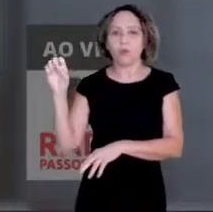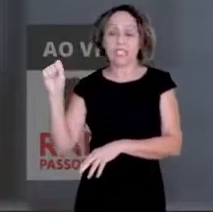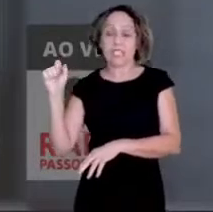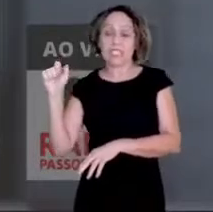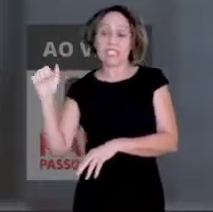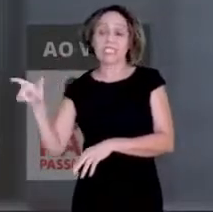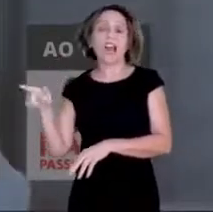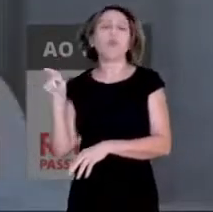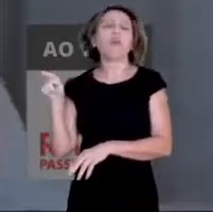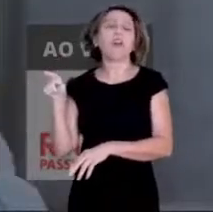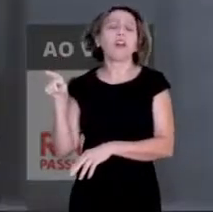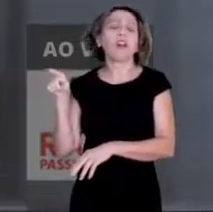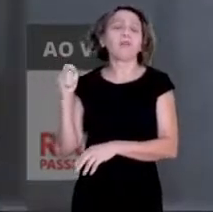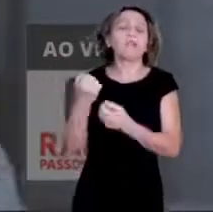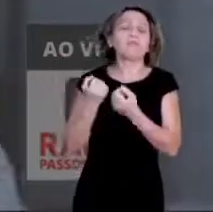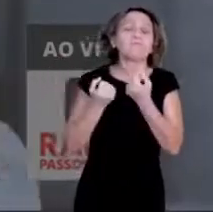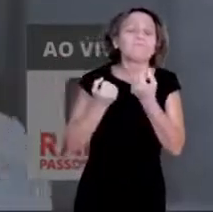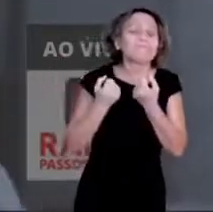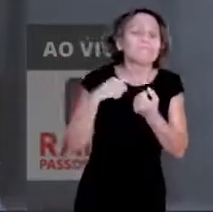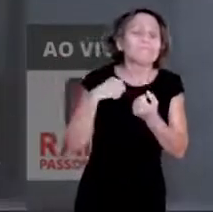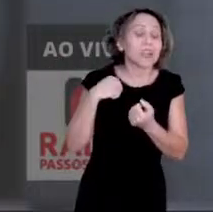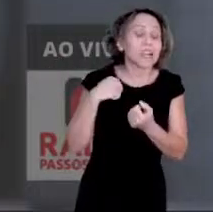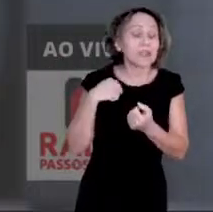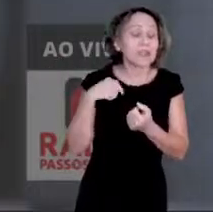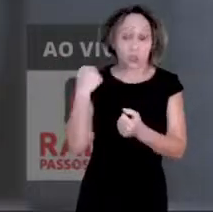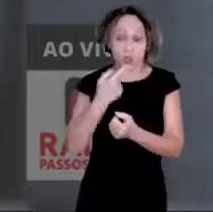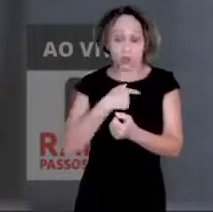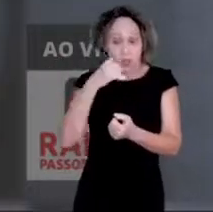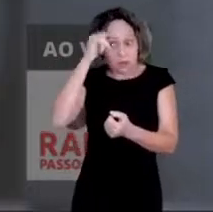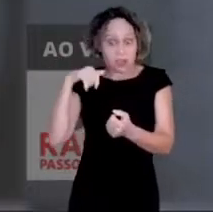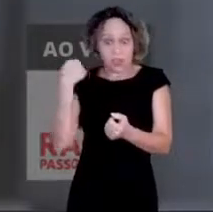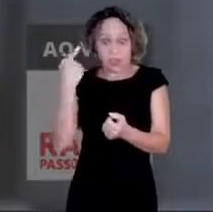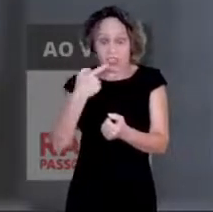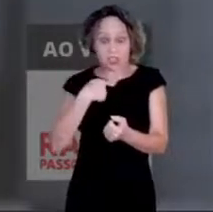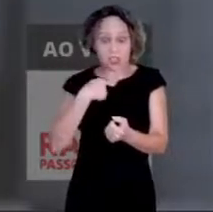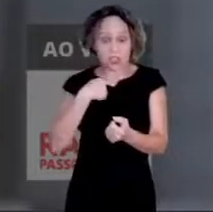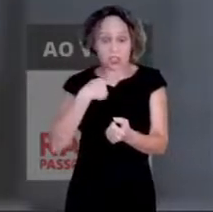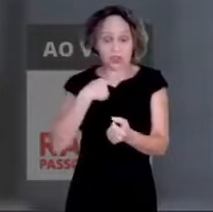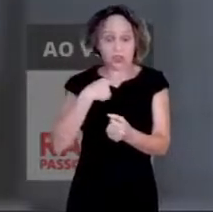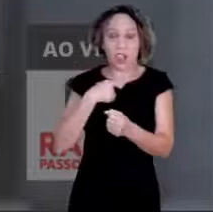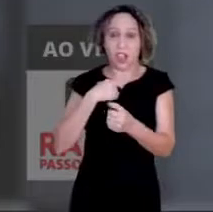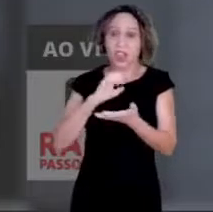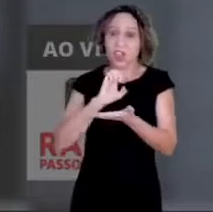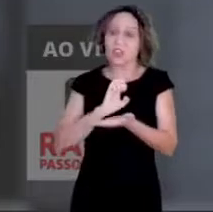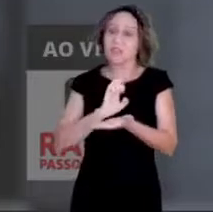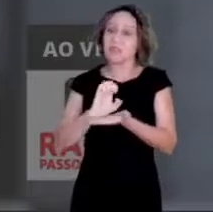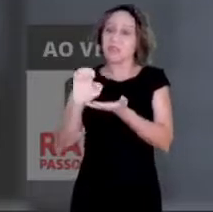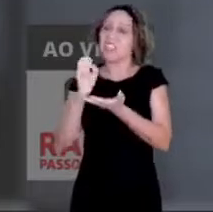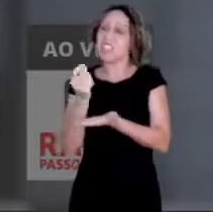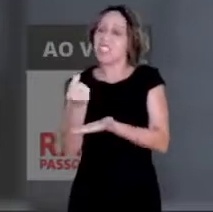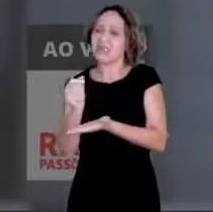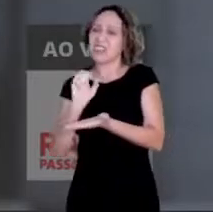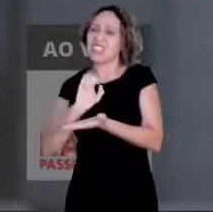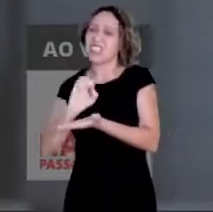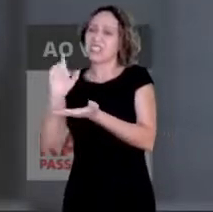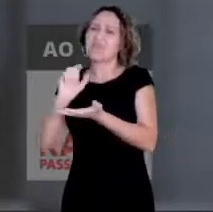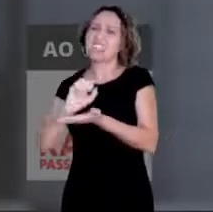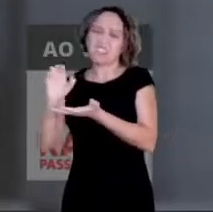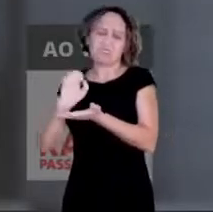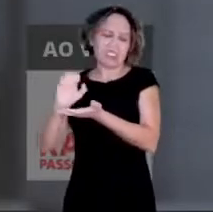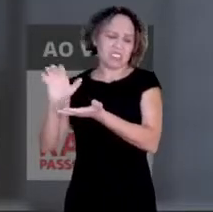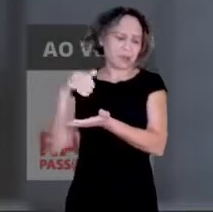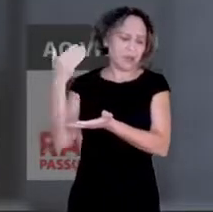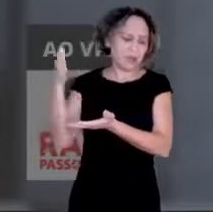foi desmontado. E por detrás da Lava Jato, que fazia parte desse desmonte, nós tivemos 4 milhões